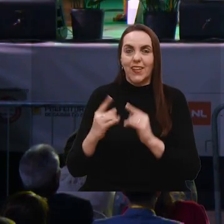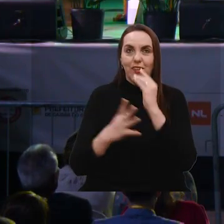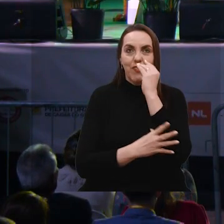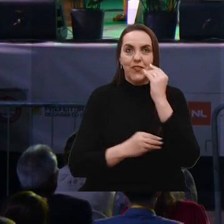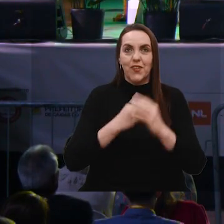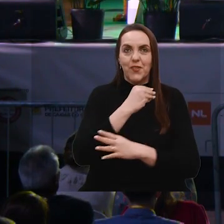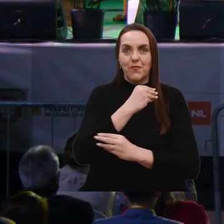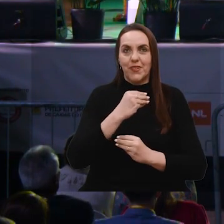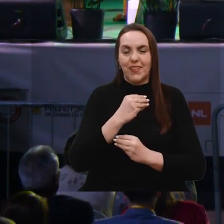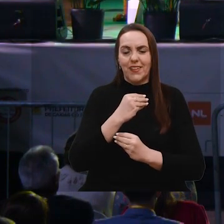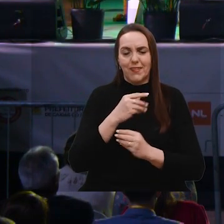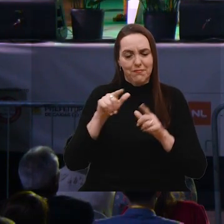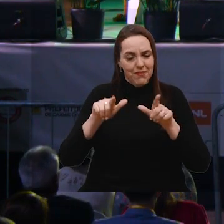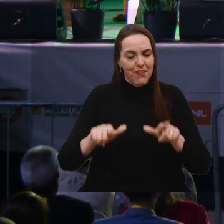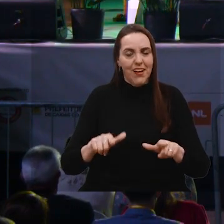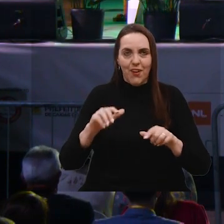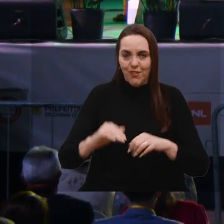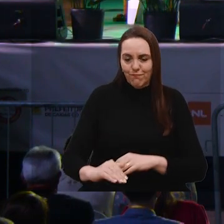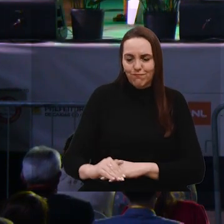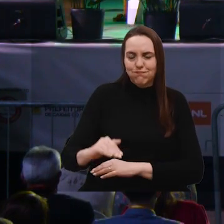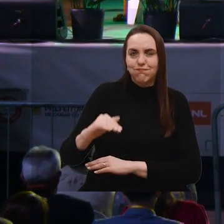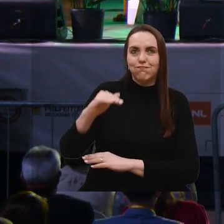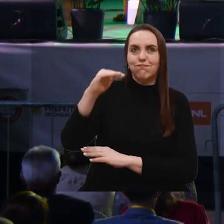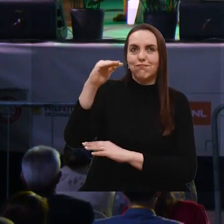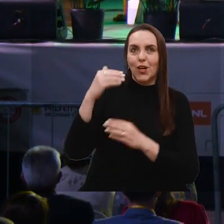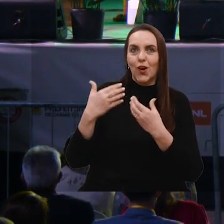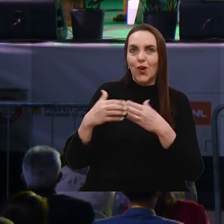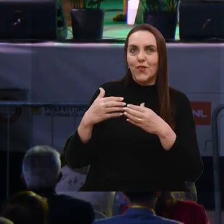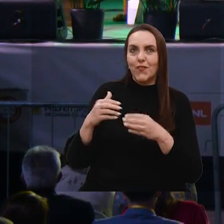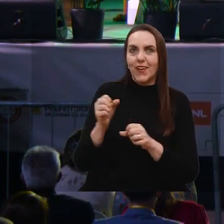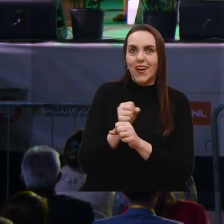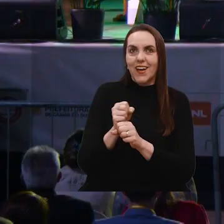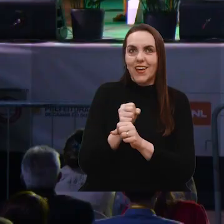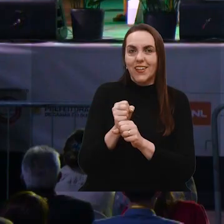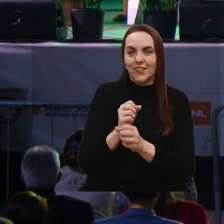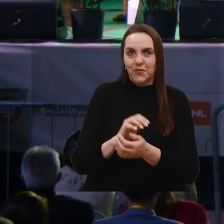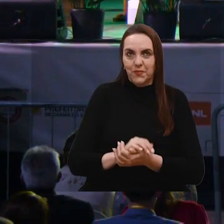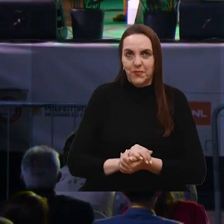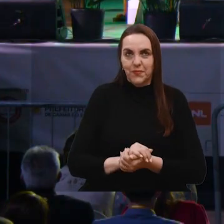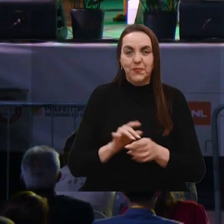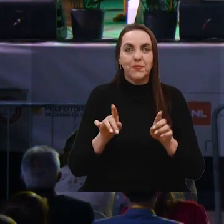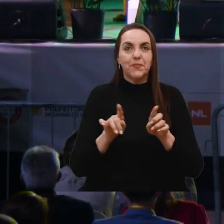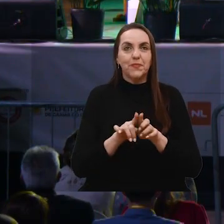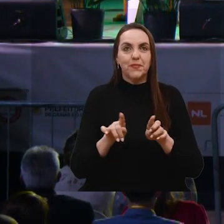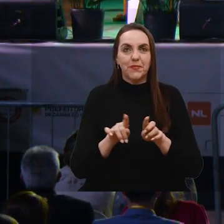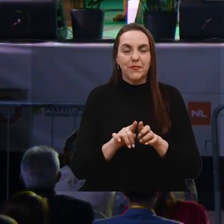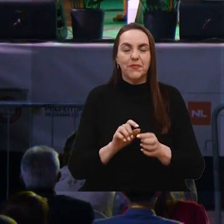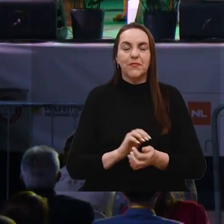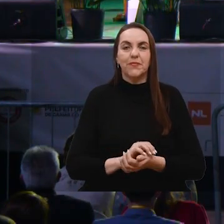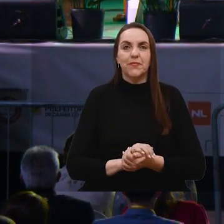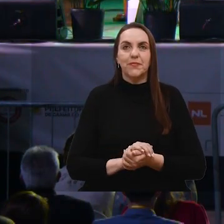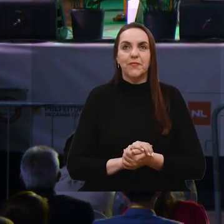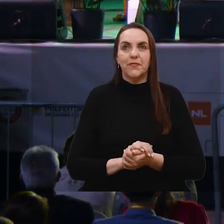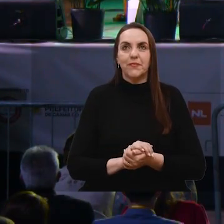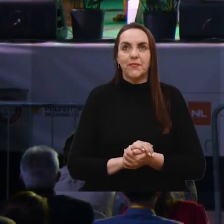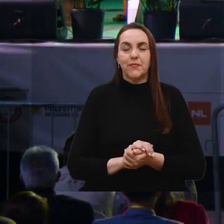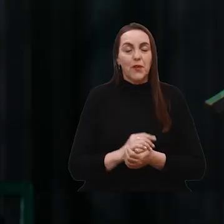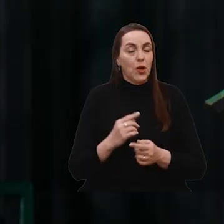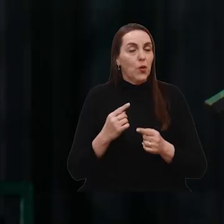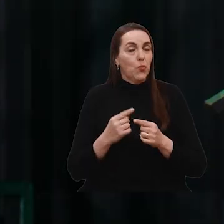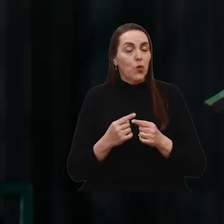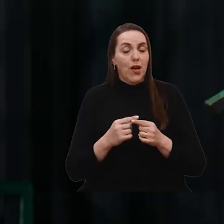é o acampamento Farroupilha, um lugar onde eu cresci e convivi por muitos anos. E